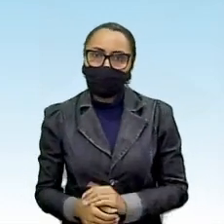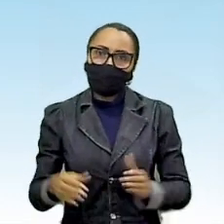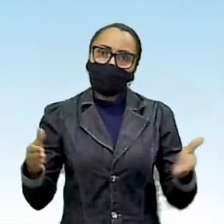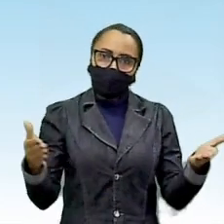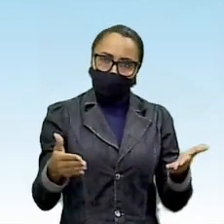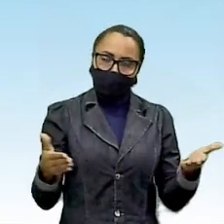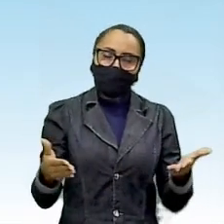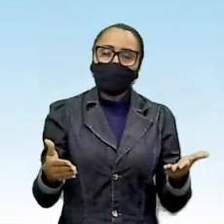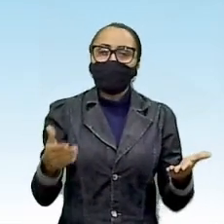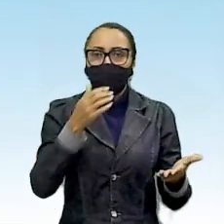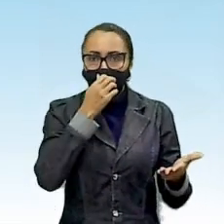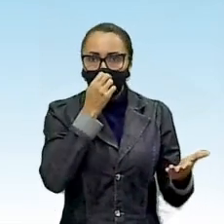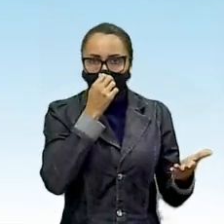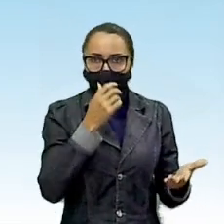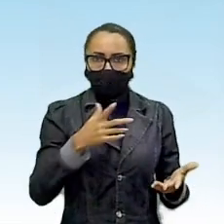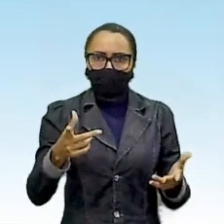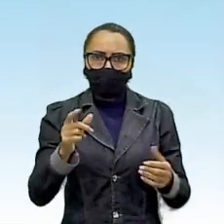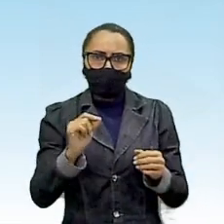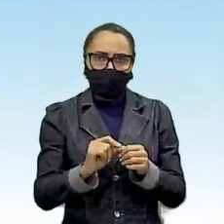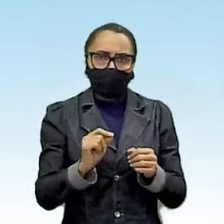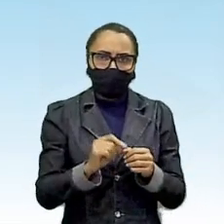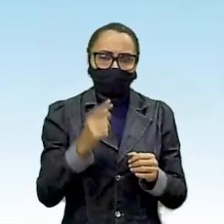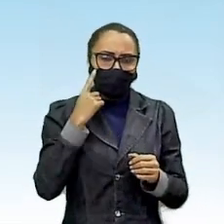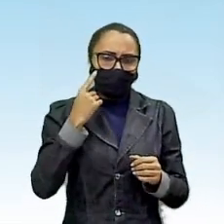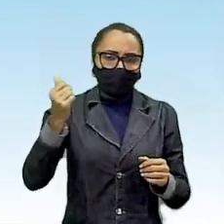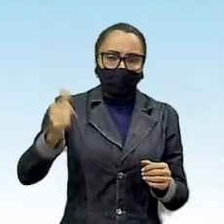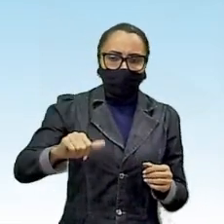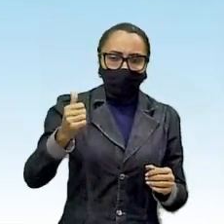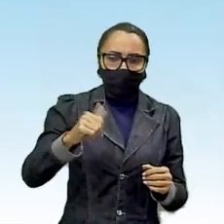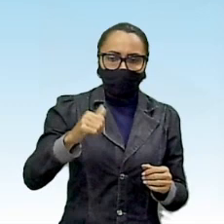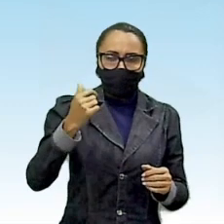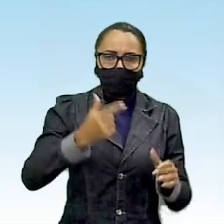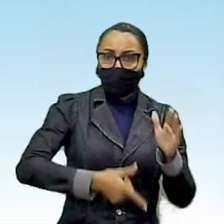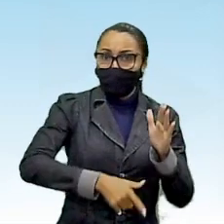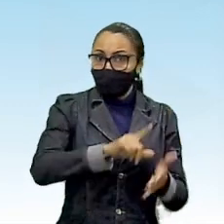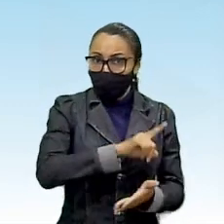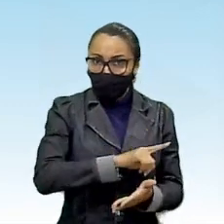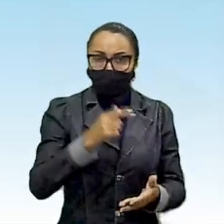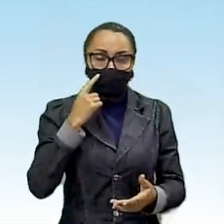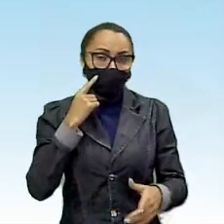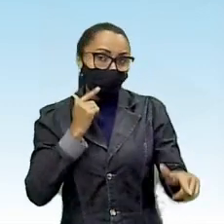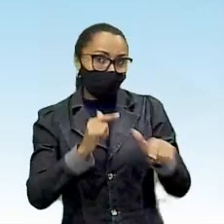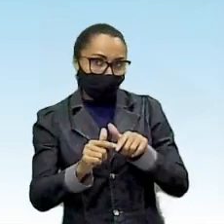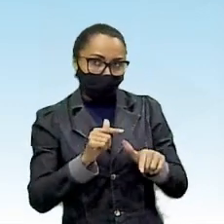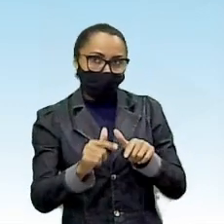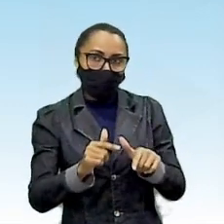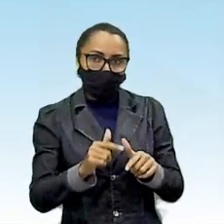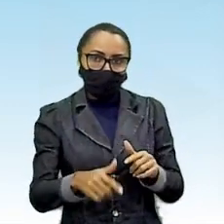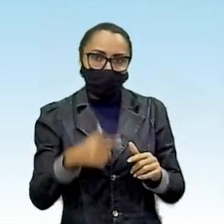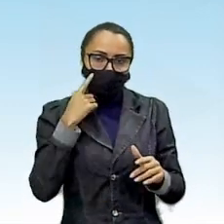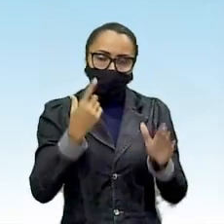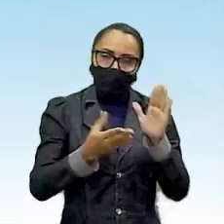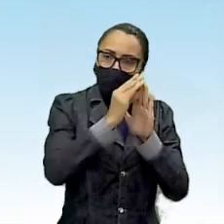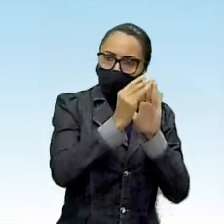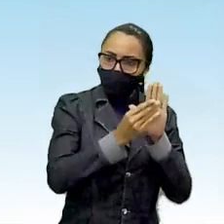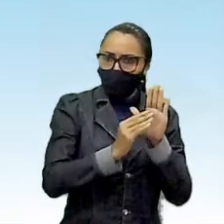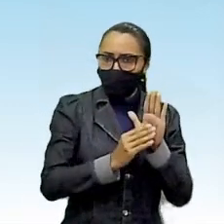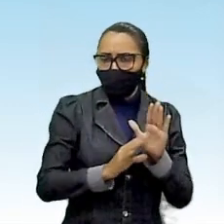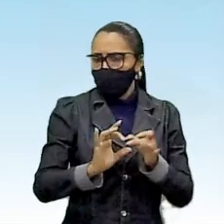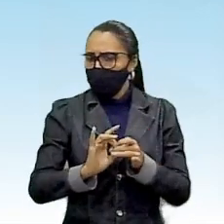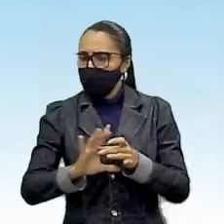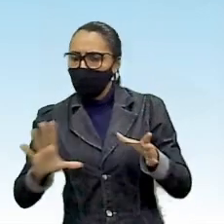hoje é necessário apenas fazer uma avaliação preliminar das atividades de trabalho e dos dados já